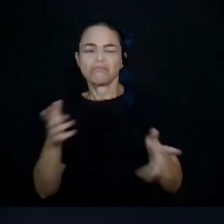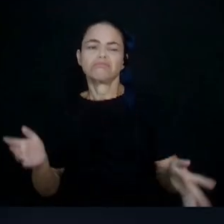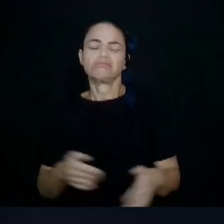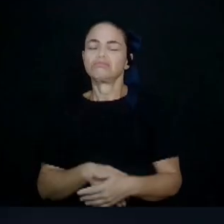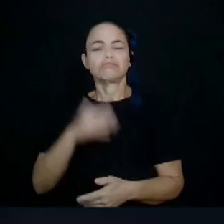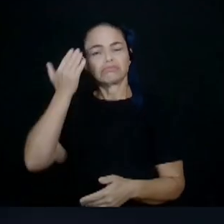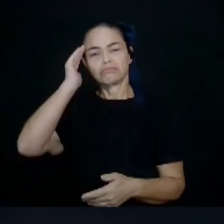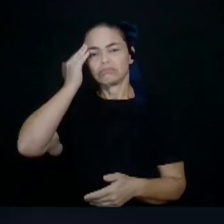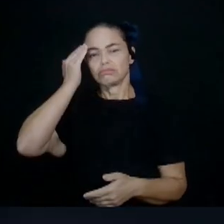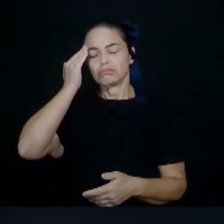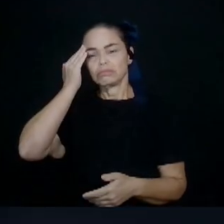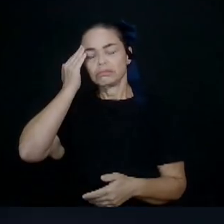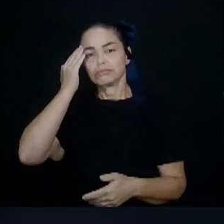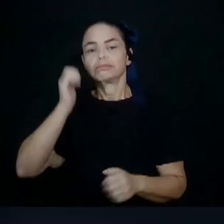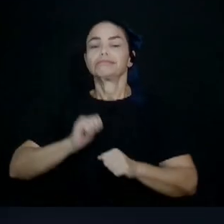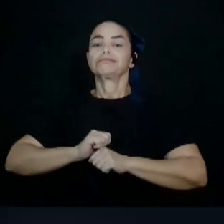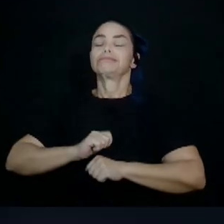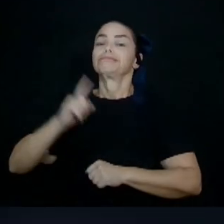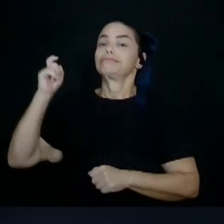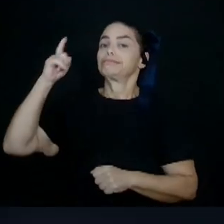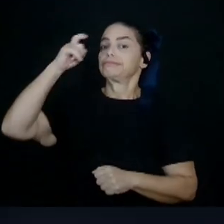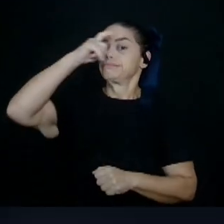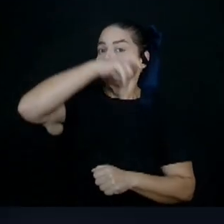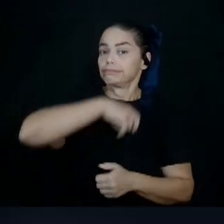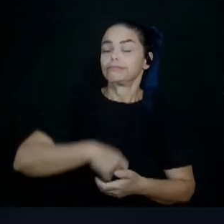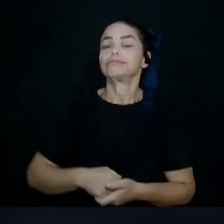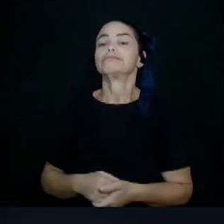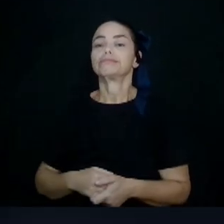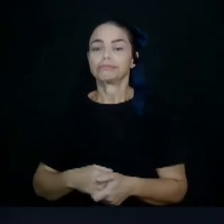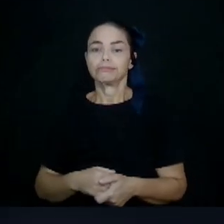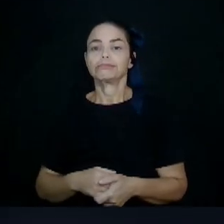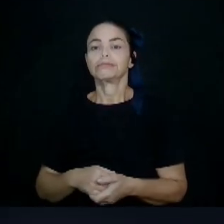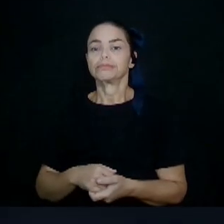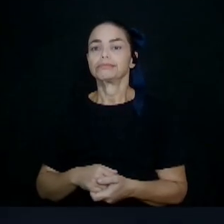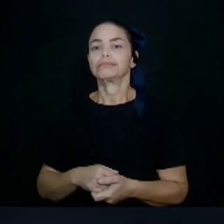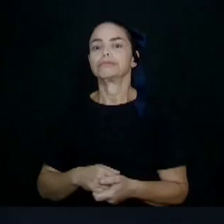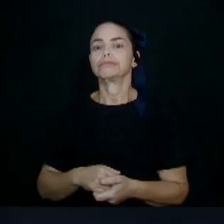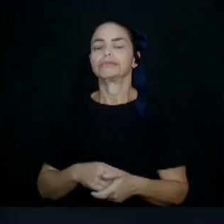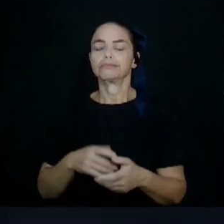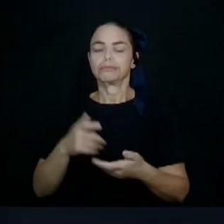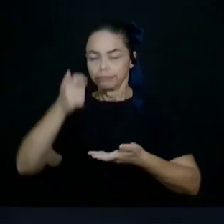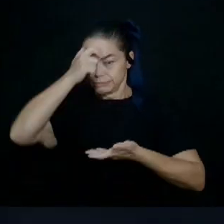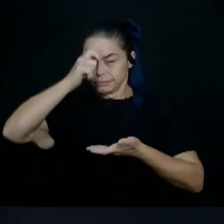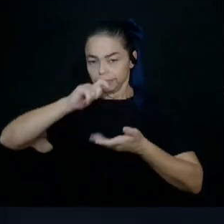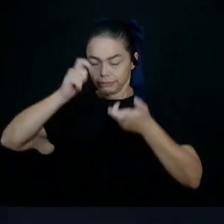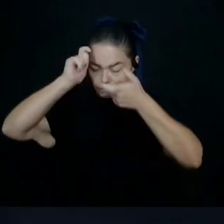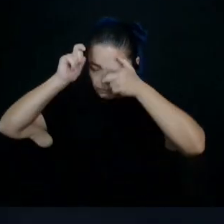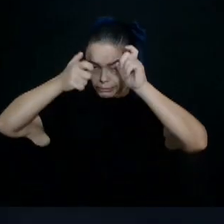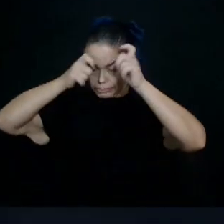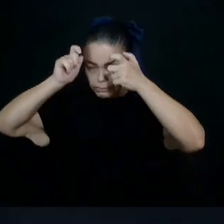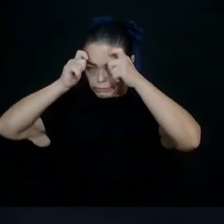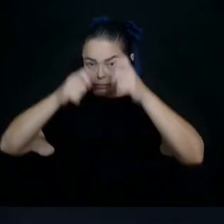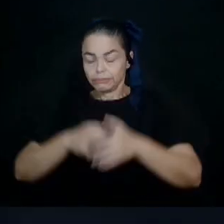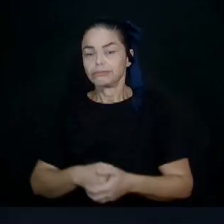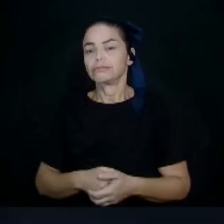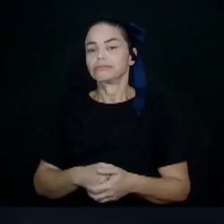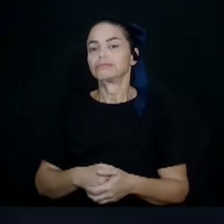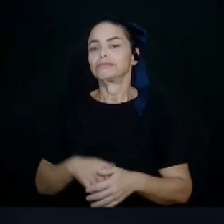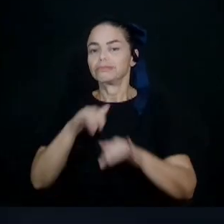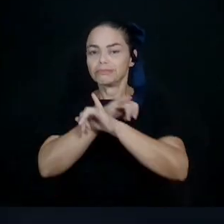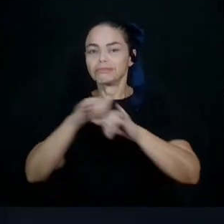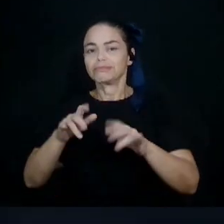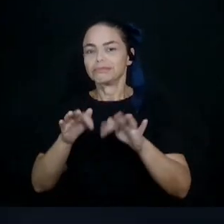a complexidade que é esse transtorno. Então, por gentileza, deixe uma mensagem final para os